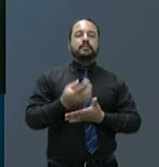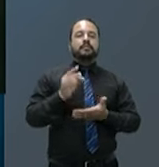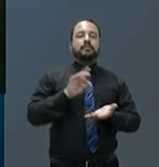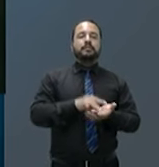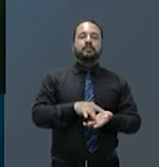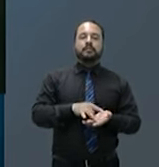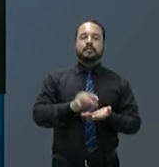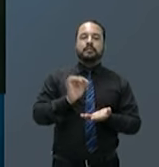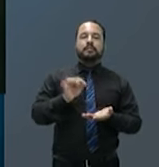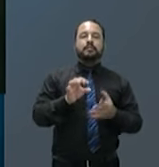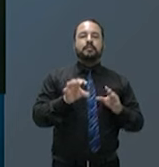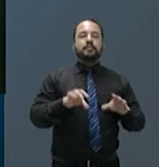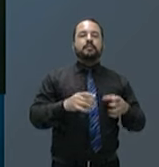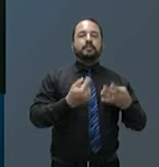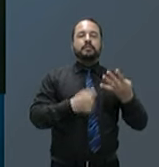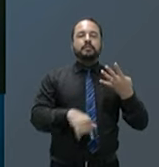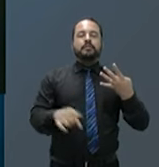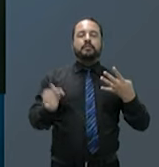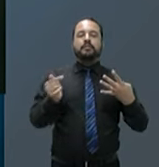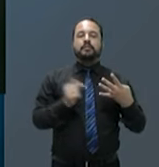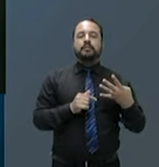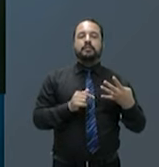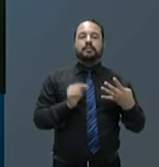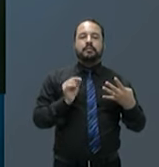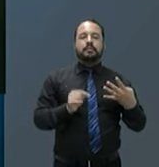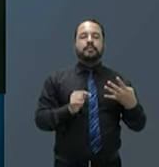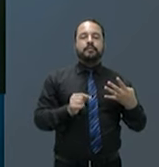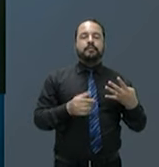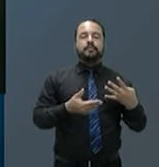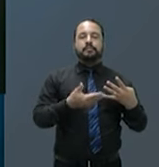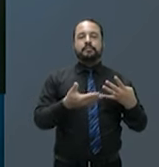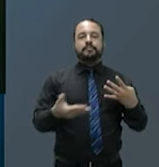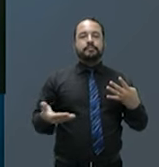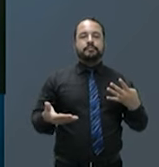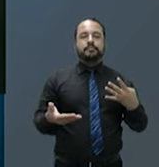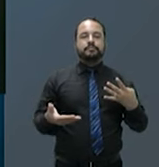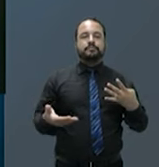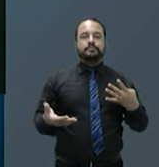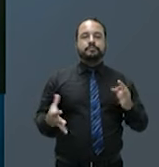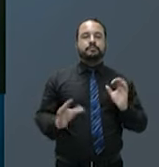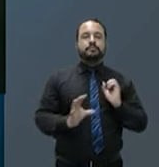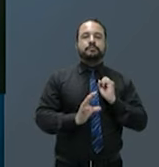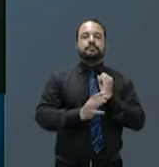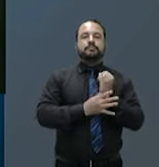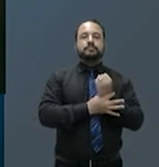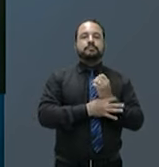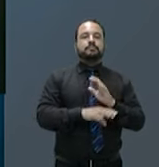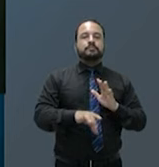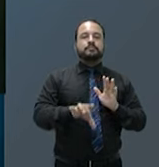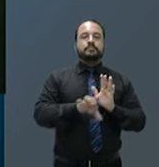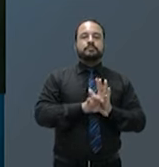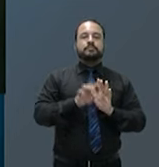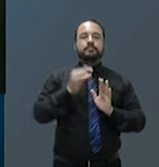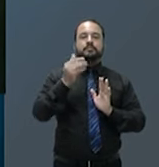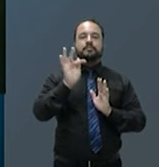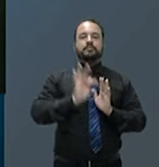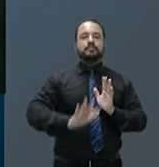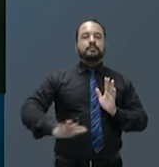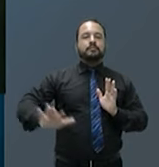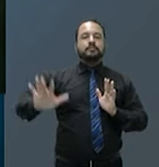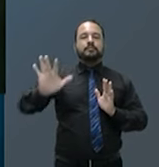emanada da Corte de Uniformização, que, por sua vez, é guardião da interpretação da lei federal, razão pela qual não há